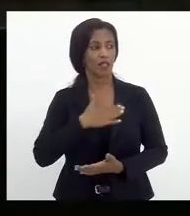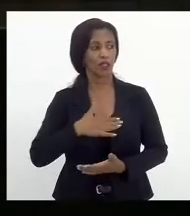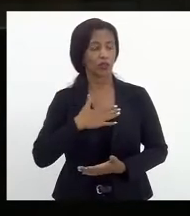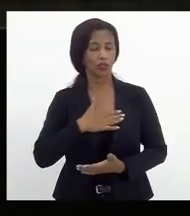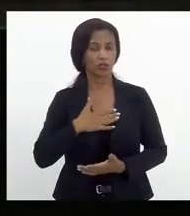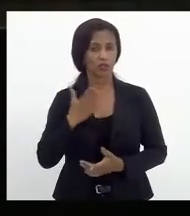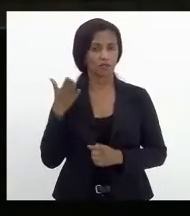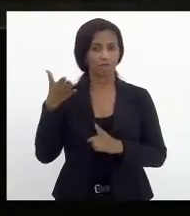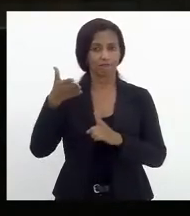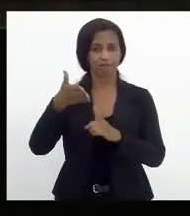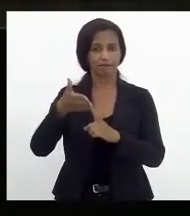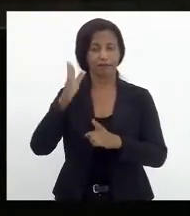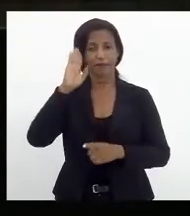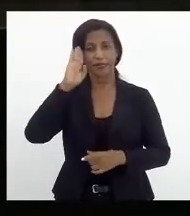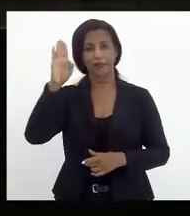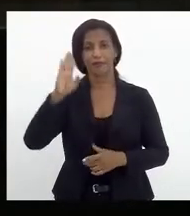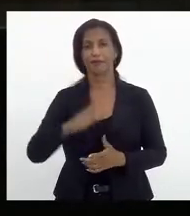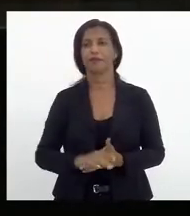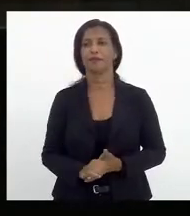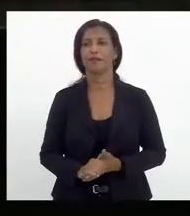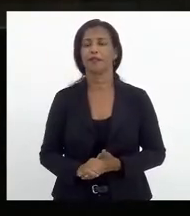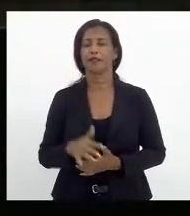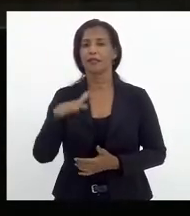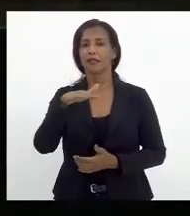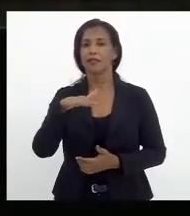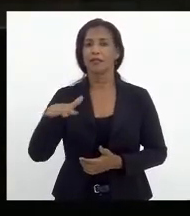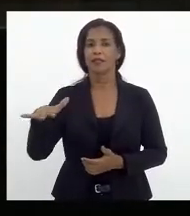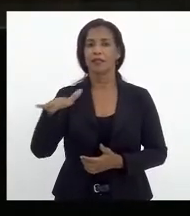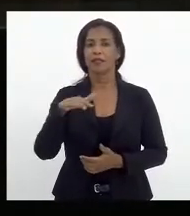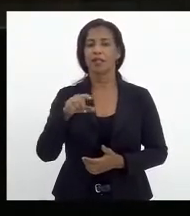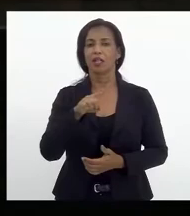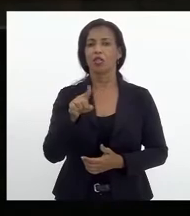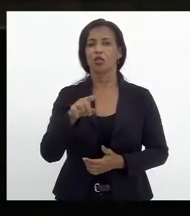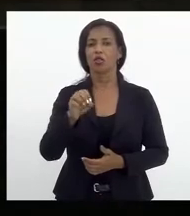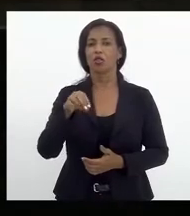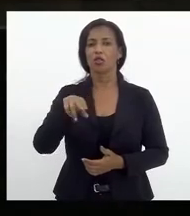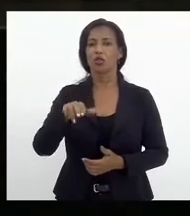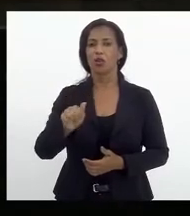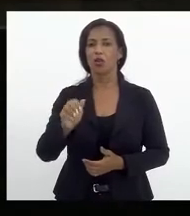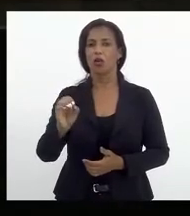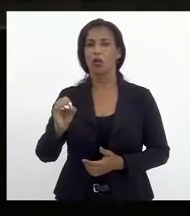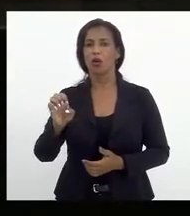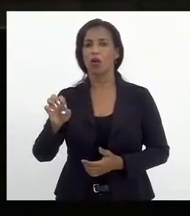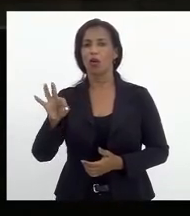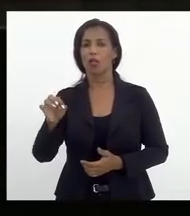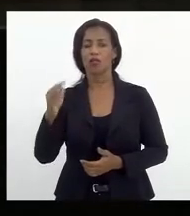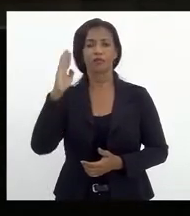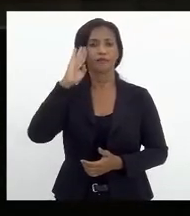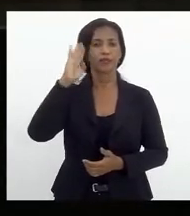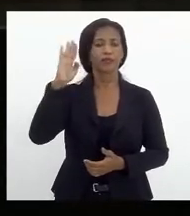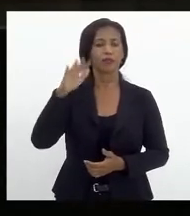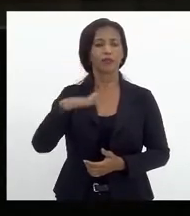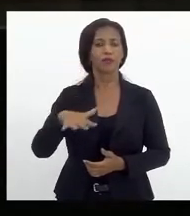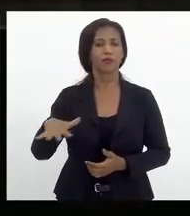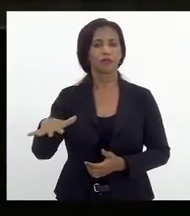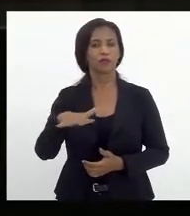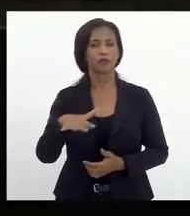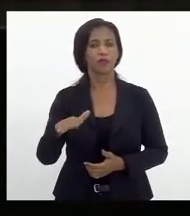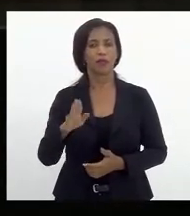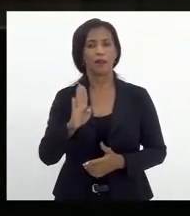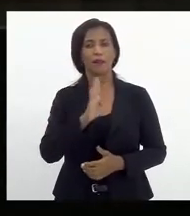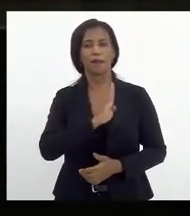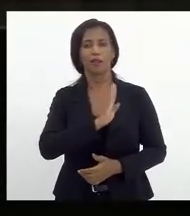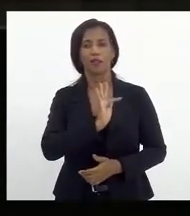ater, principalmente na região da Zona Oeste, na periferia, principalmente na região da